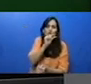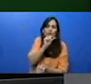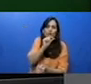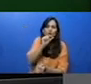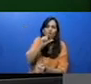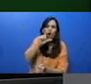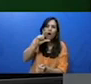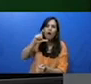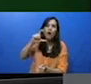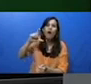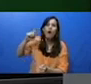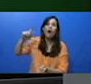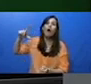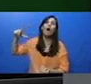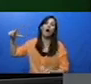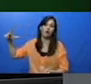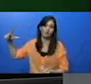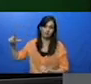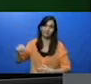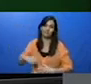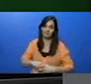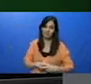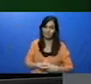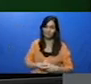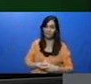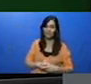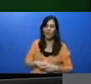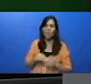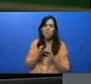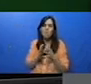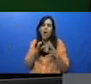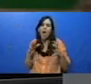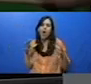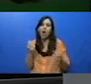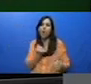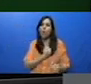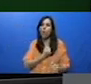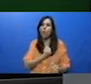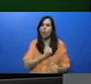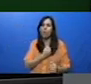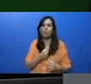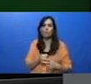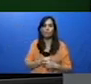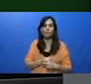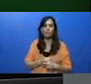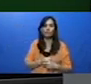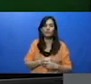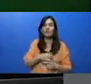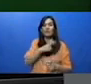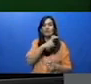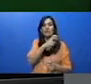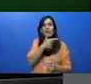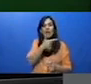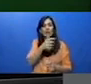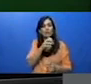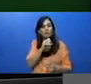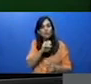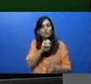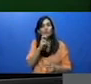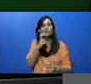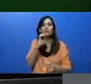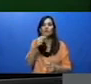vai aumentando até chegar no maior número que ela conseguiu compor. 520,